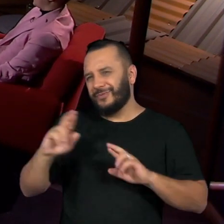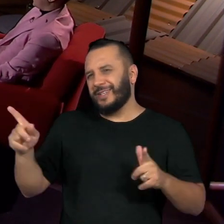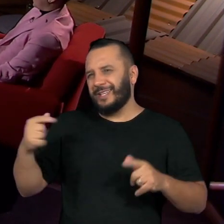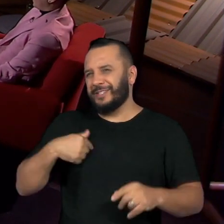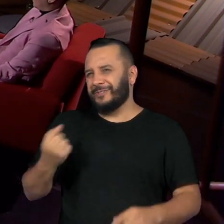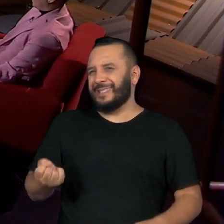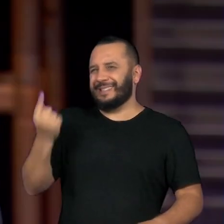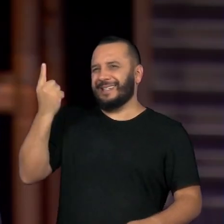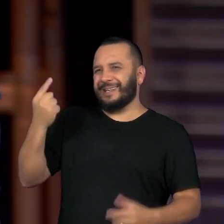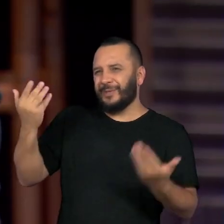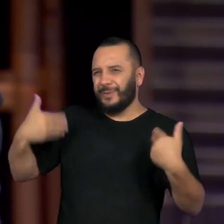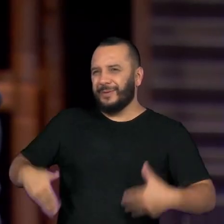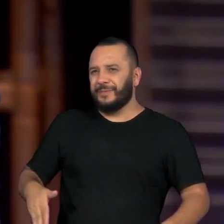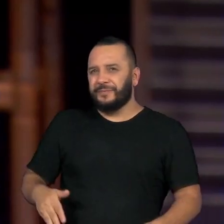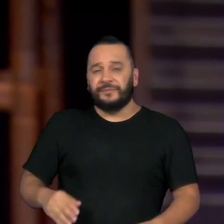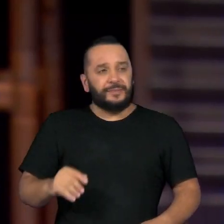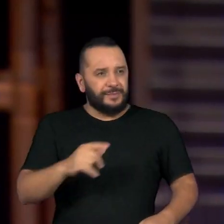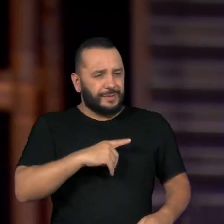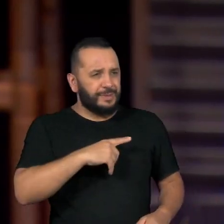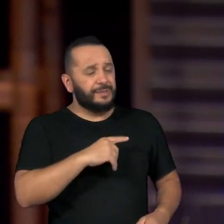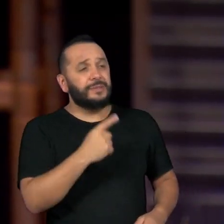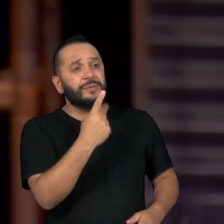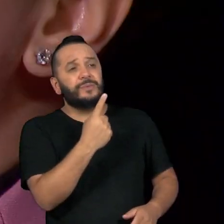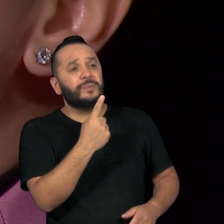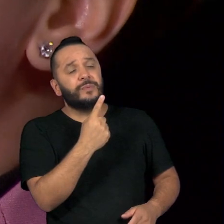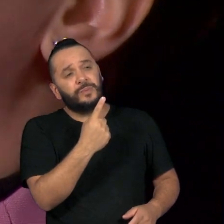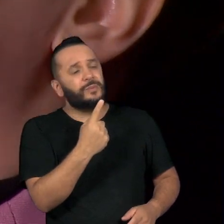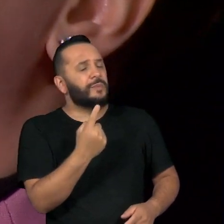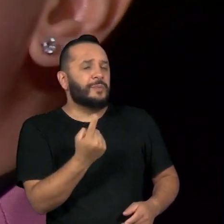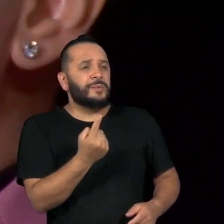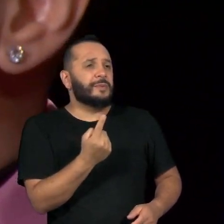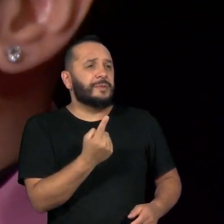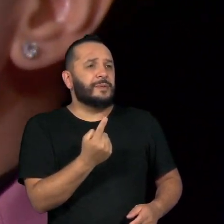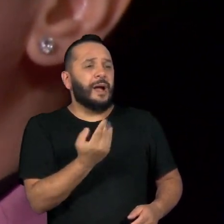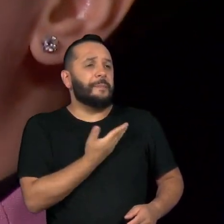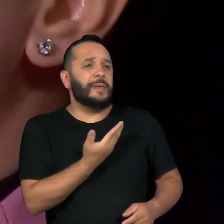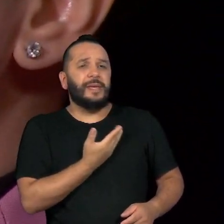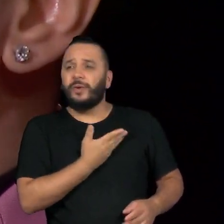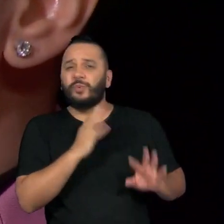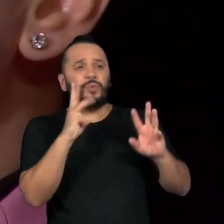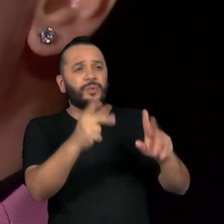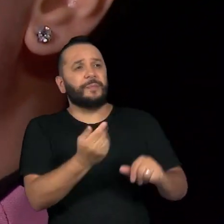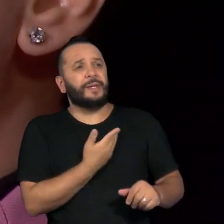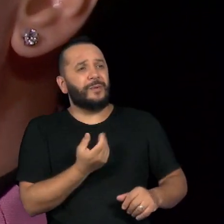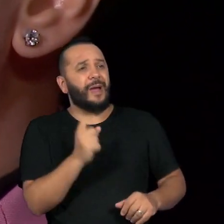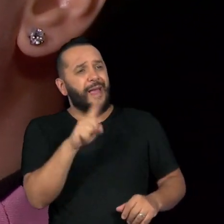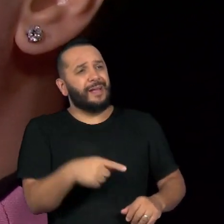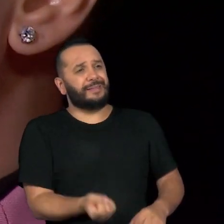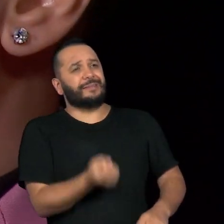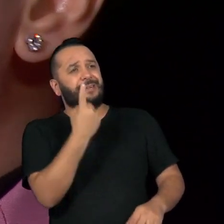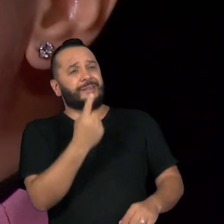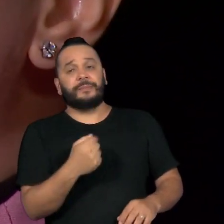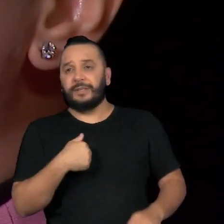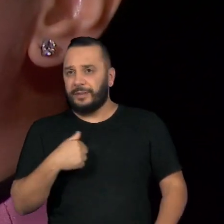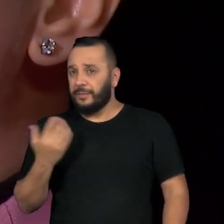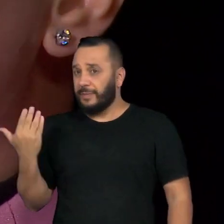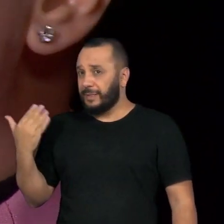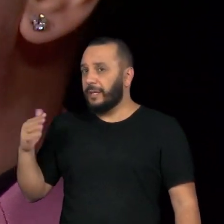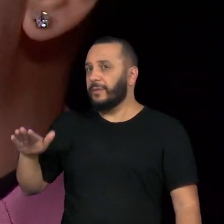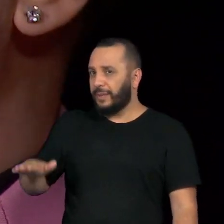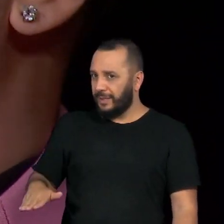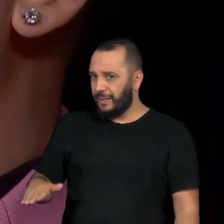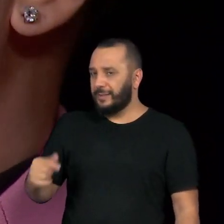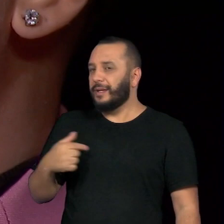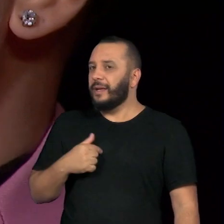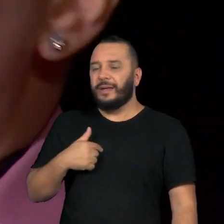fui. Eu acho esquisito uma qualidade. Eu acho ótimo todos hoje. os meus amigos são esquisitos. Eu né? acho ótimo hoje, mas quando eu era criança eu sofria muito, porque eu